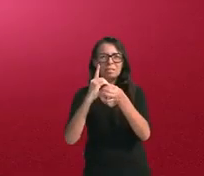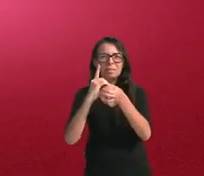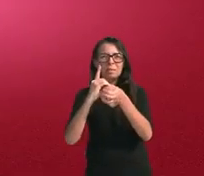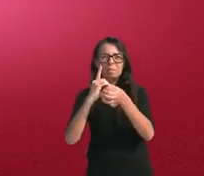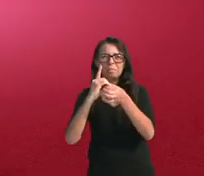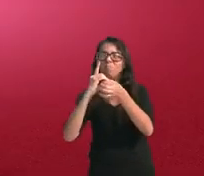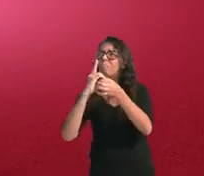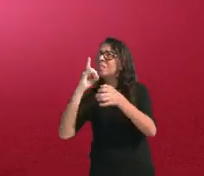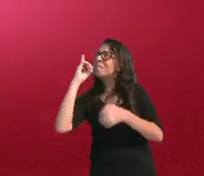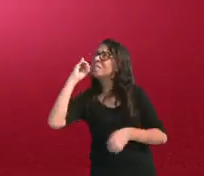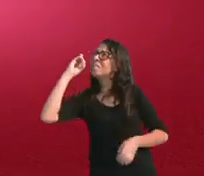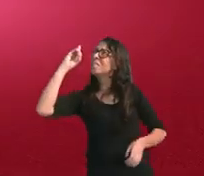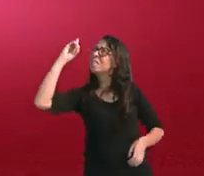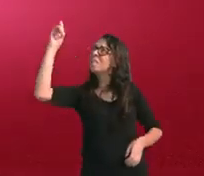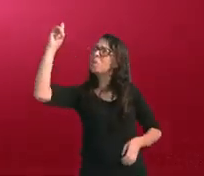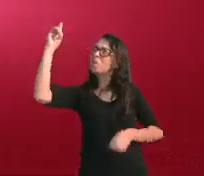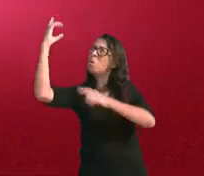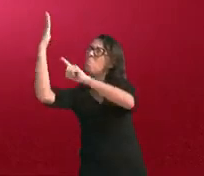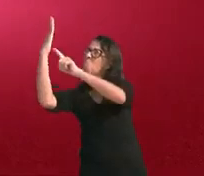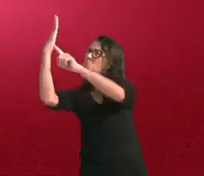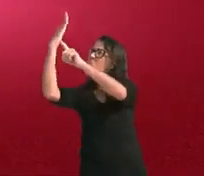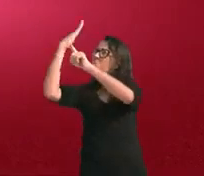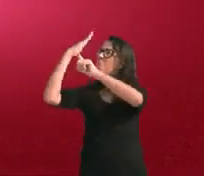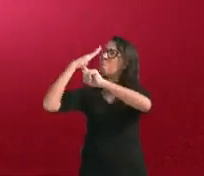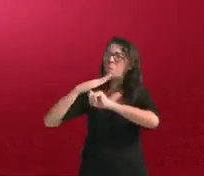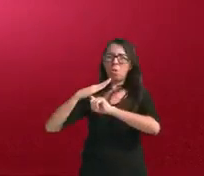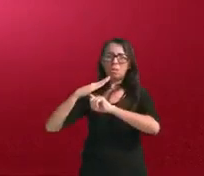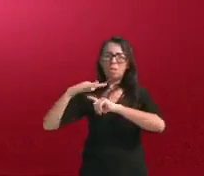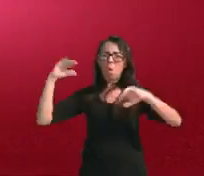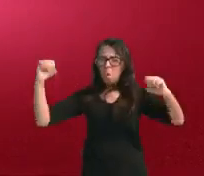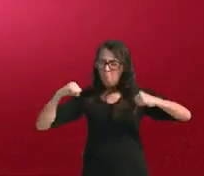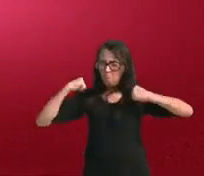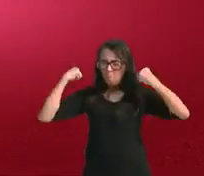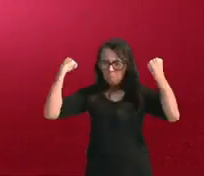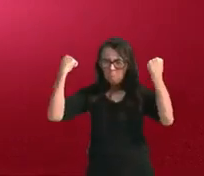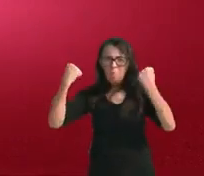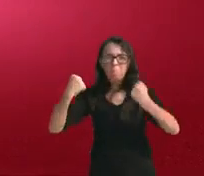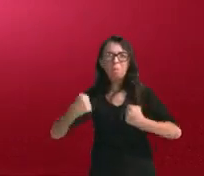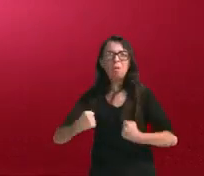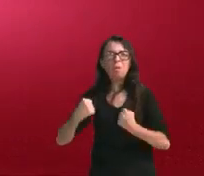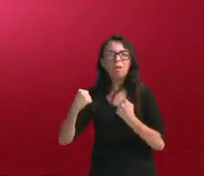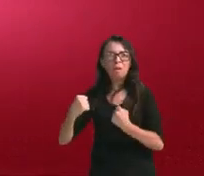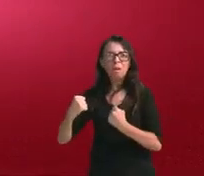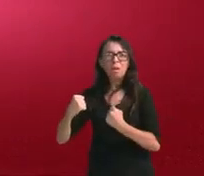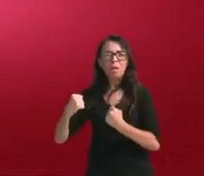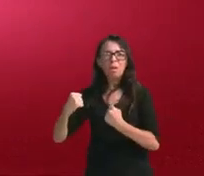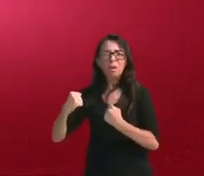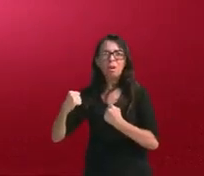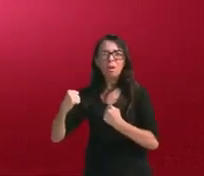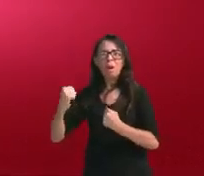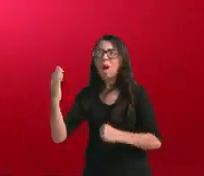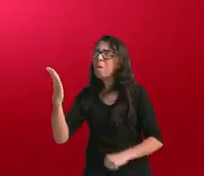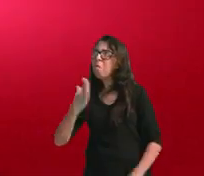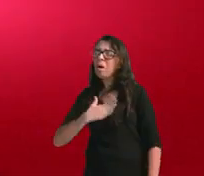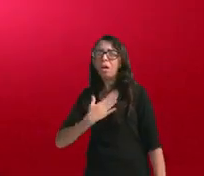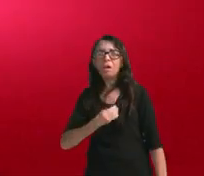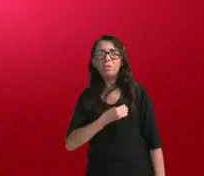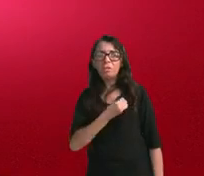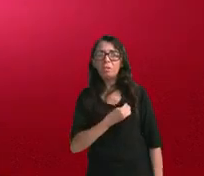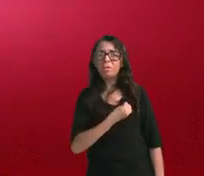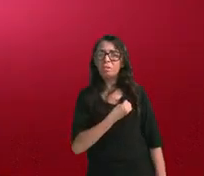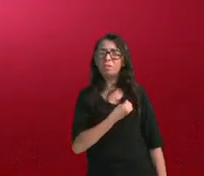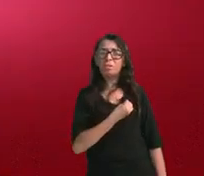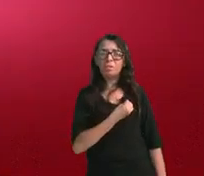isso traz sempre bênçãos para nossas vidas, amém? Então, a questão nós estamos falando